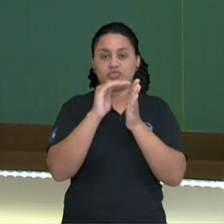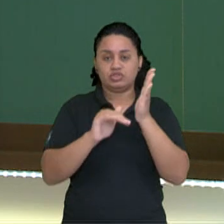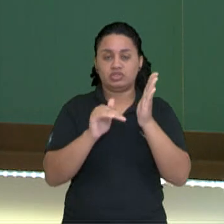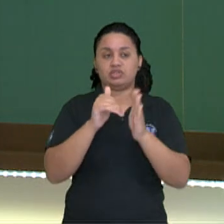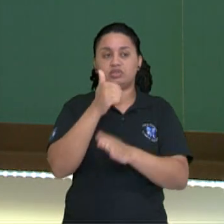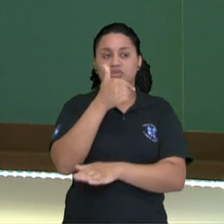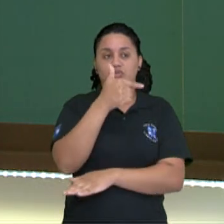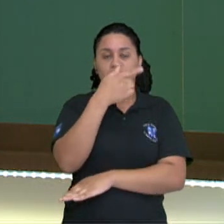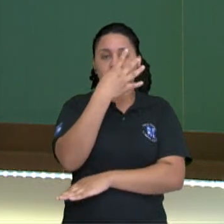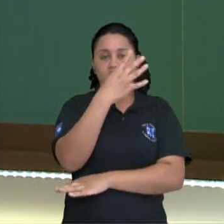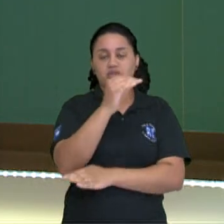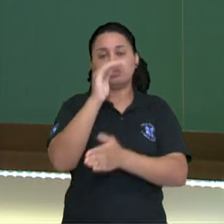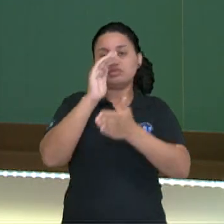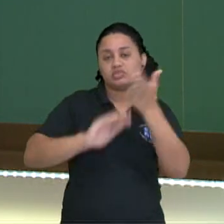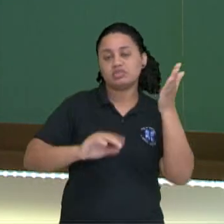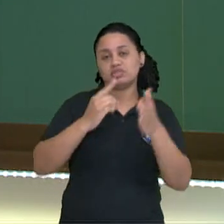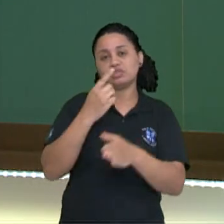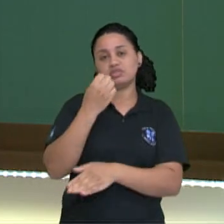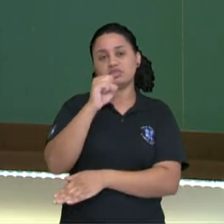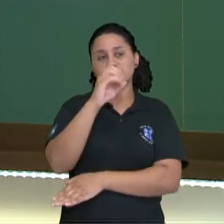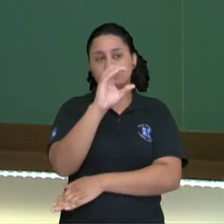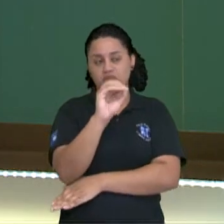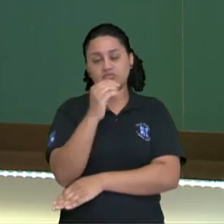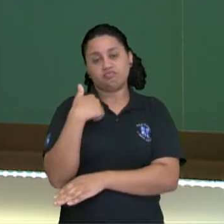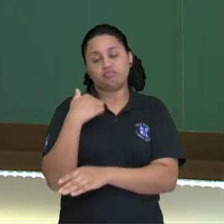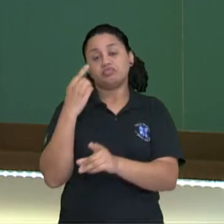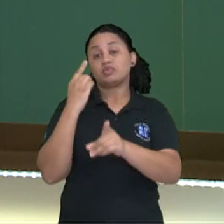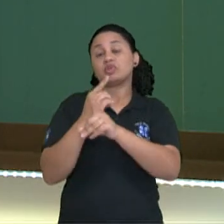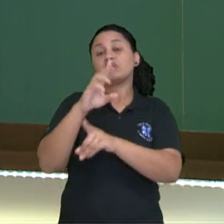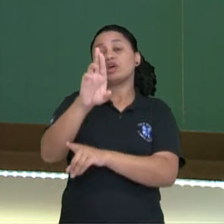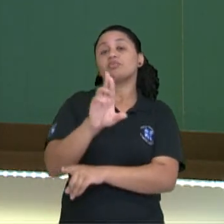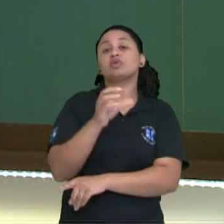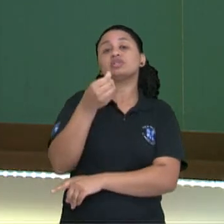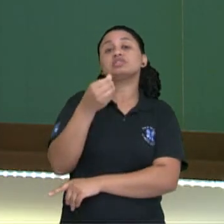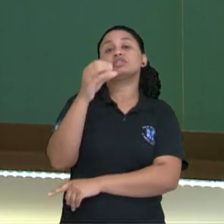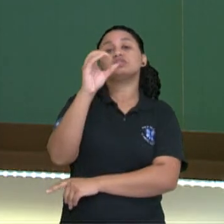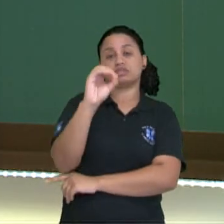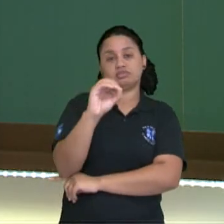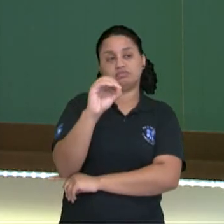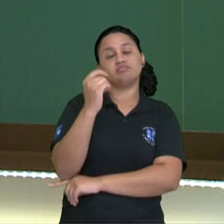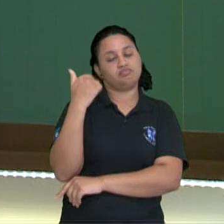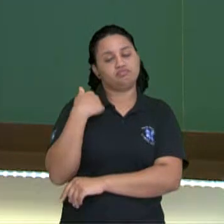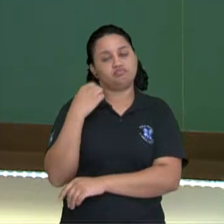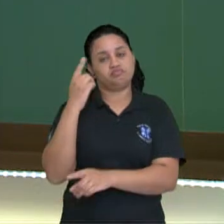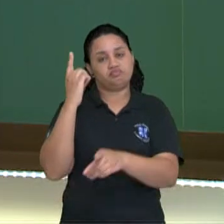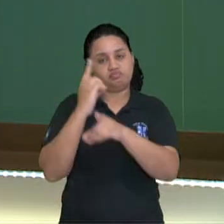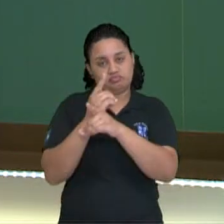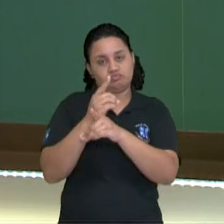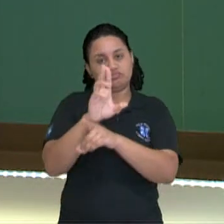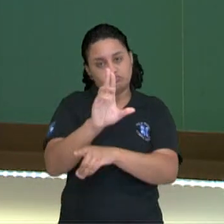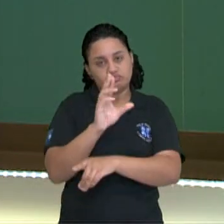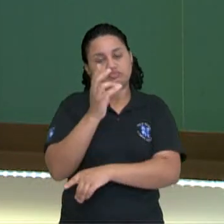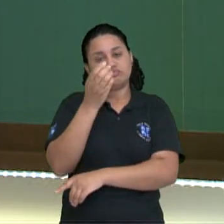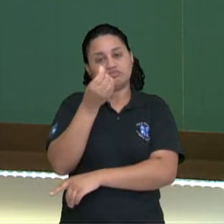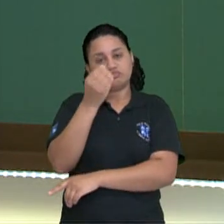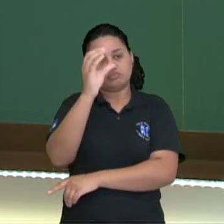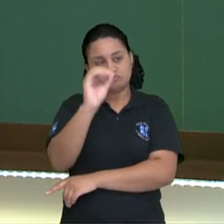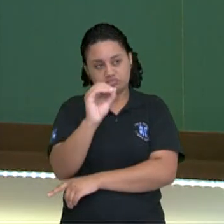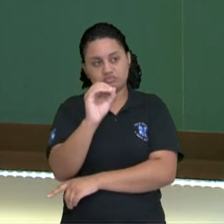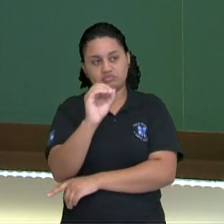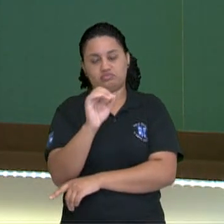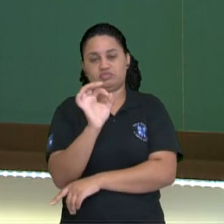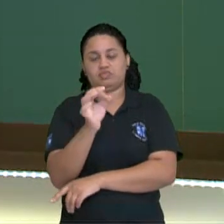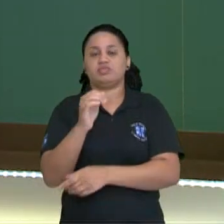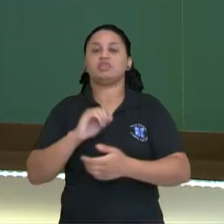240 menos 180, que encontro o ângulo de 60. Ok, achei o ângulo correspondente ao ângulo